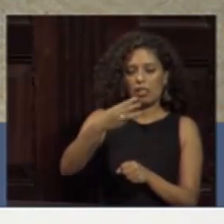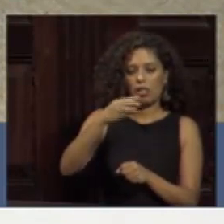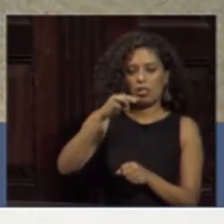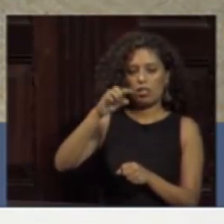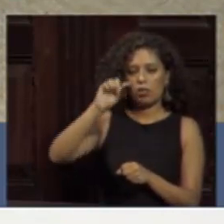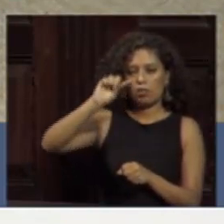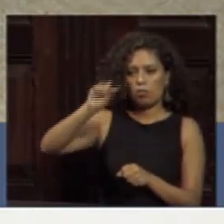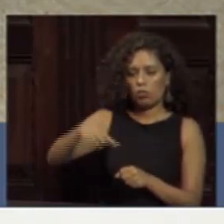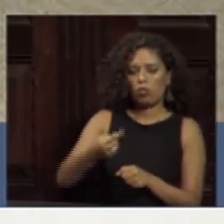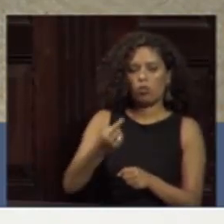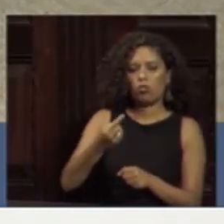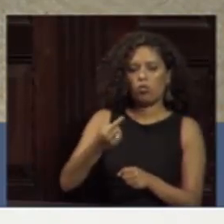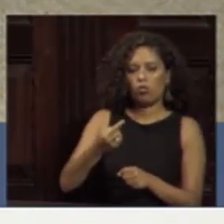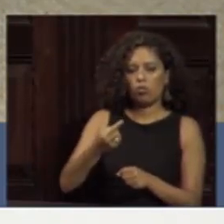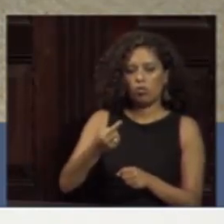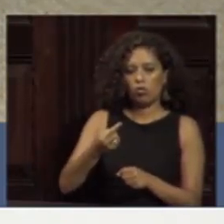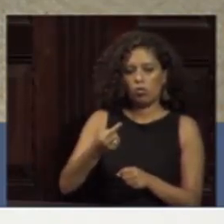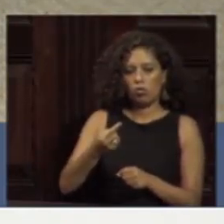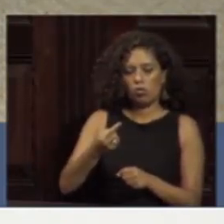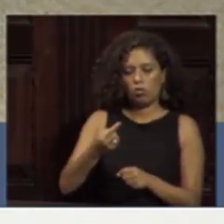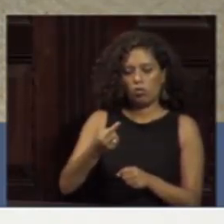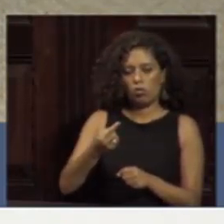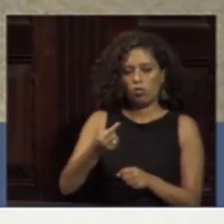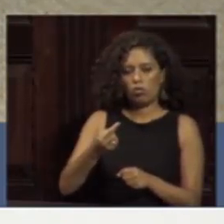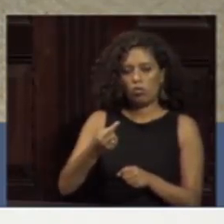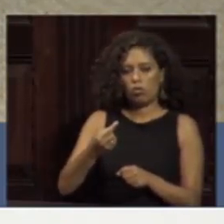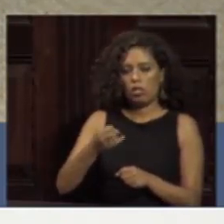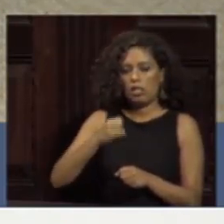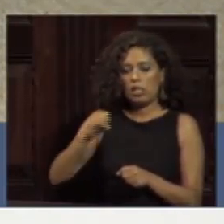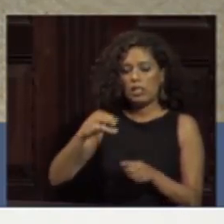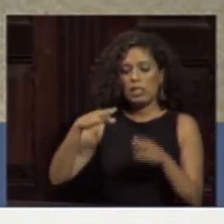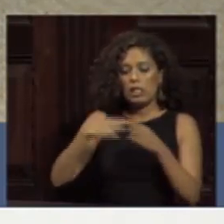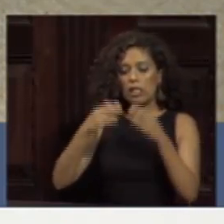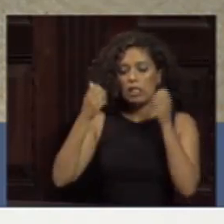de 10,4 bilhões por ano.